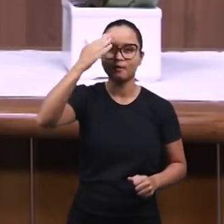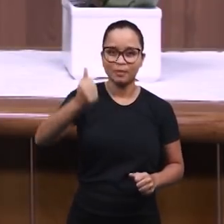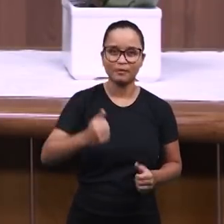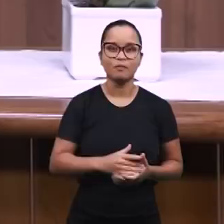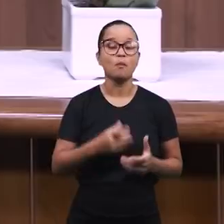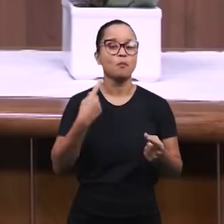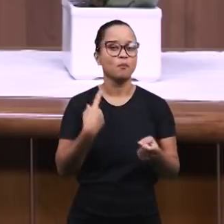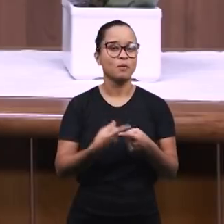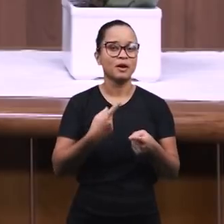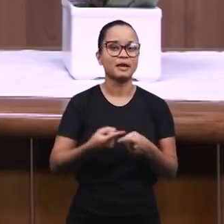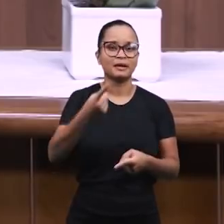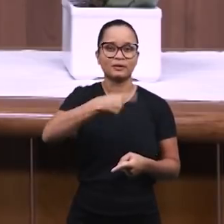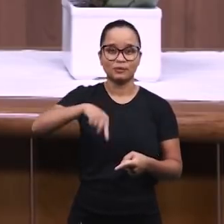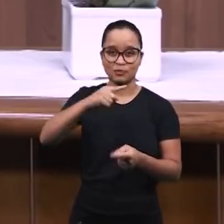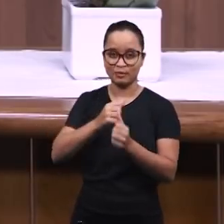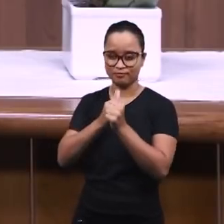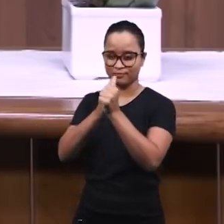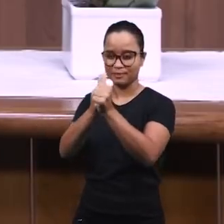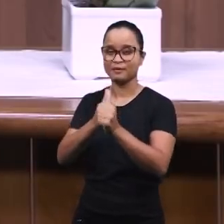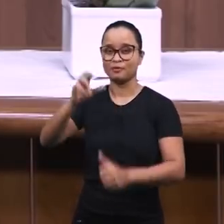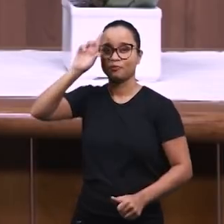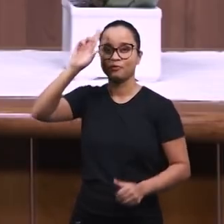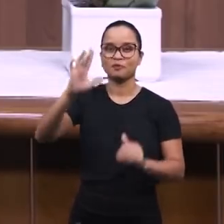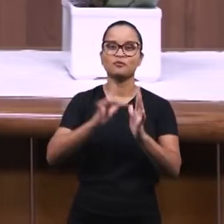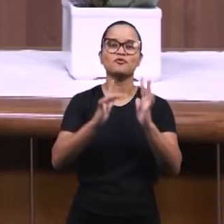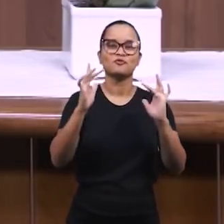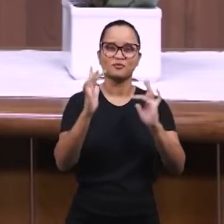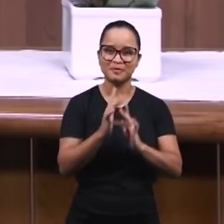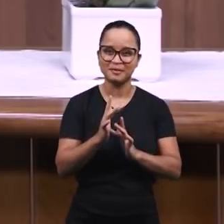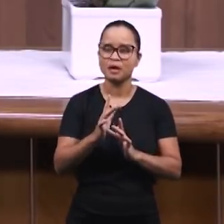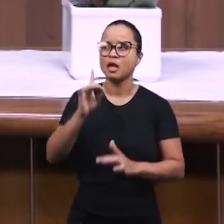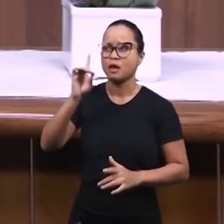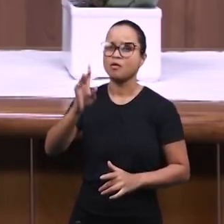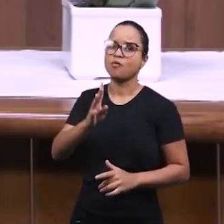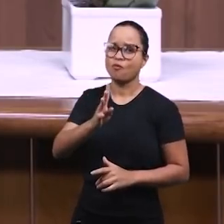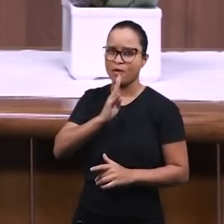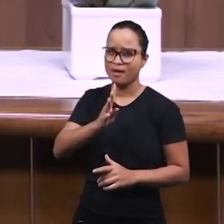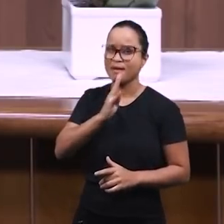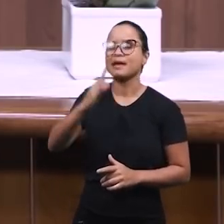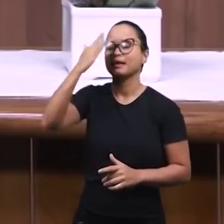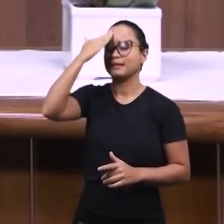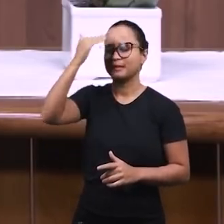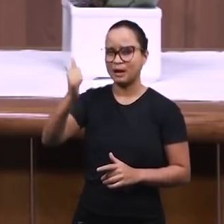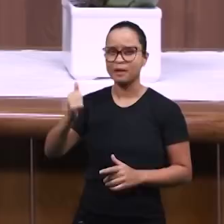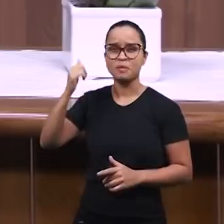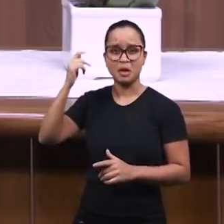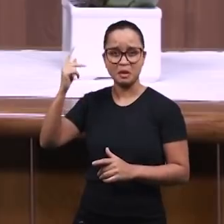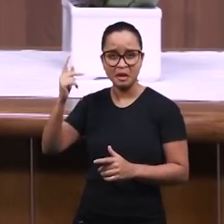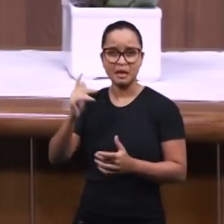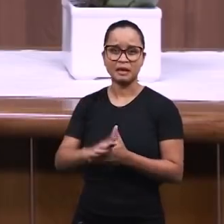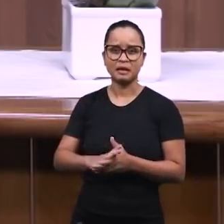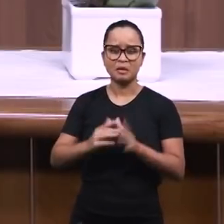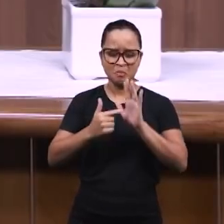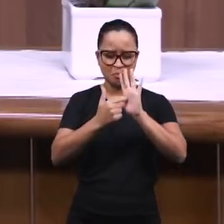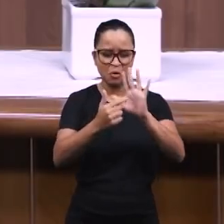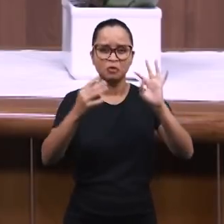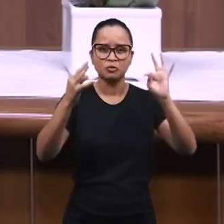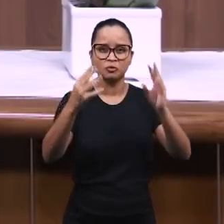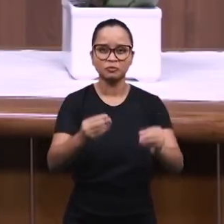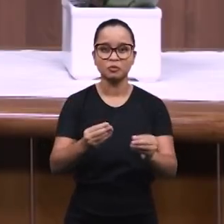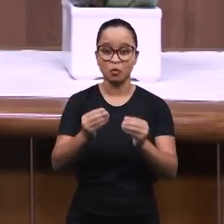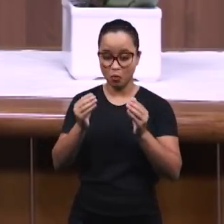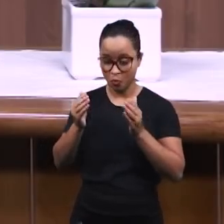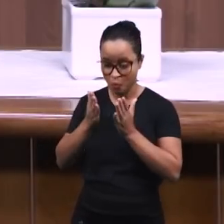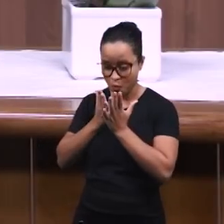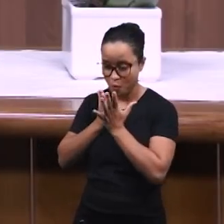sabemos disso porque estamos seguindo o Senhor Jesus. É Ele que conhece, é Ele que sabe, é Ele que mostra, Ele